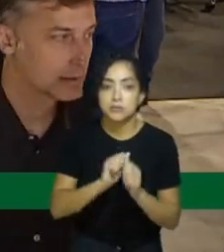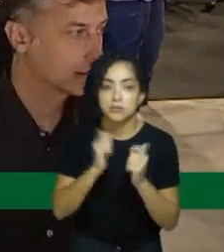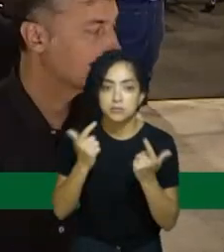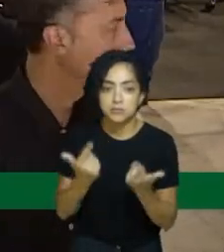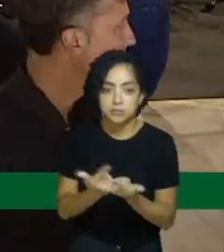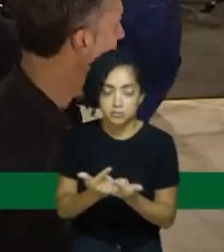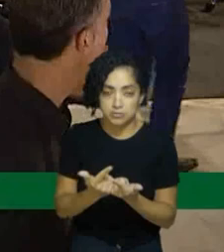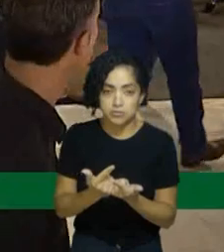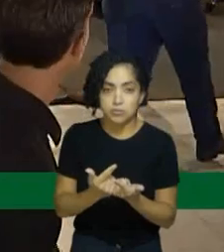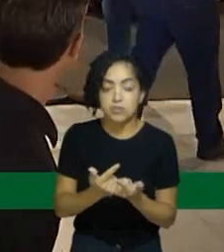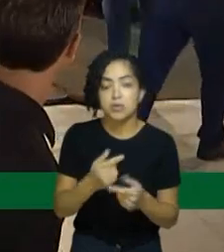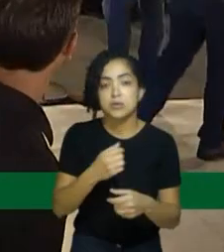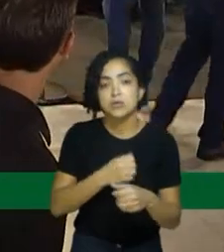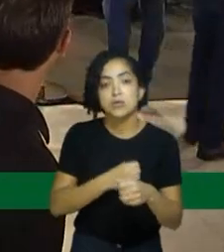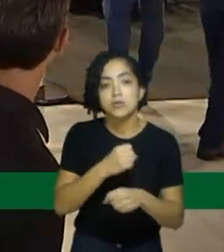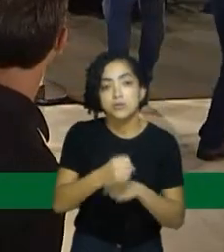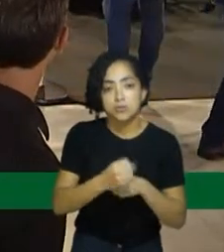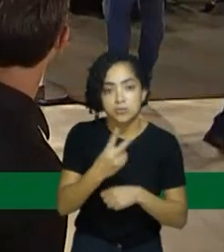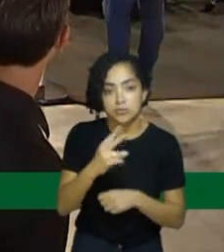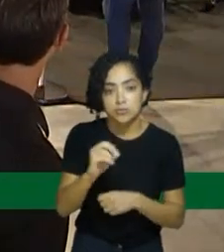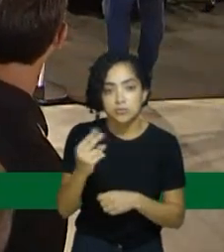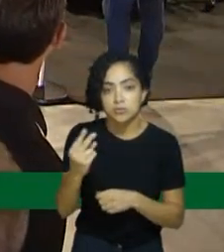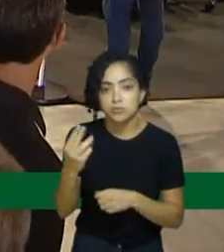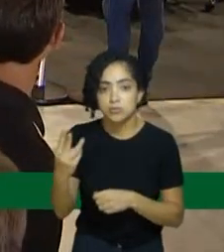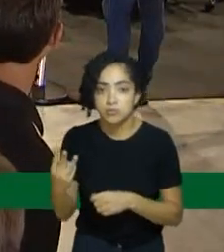de 2023 Ger